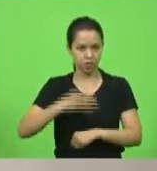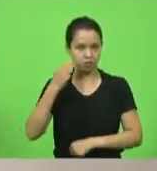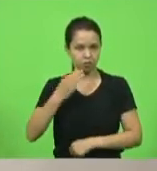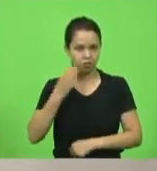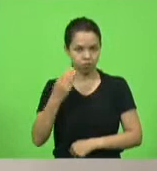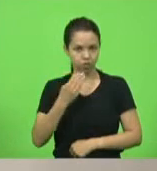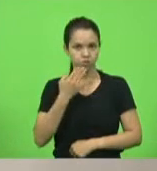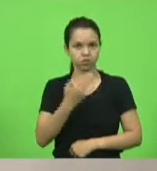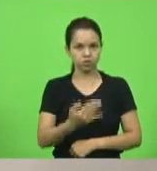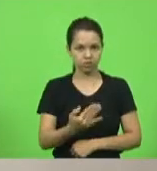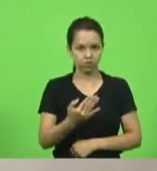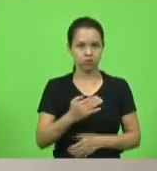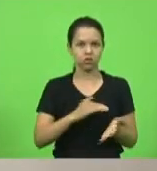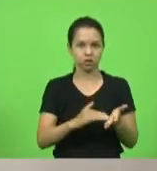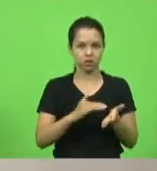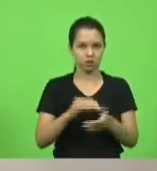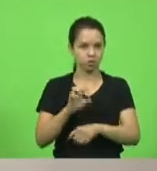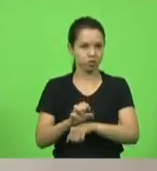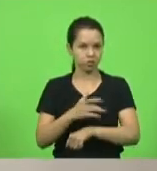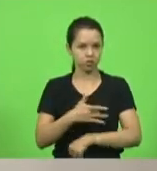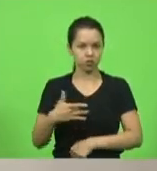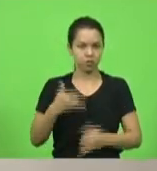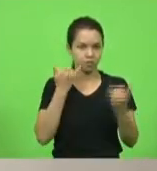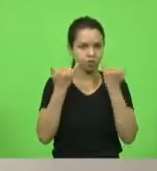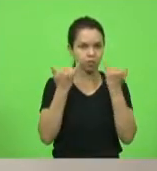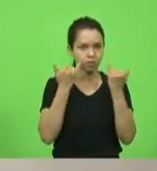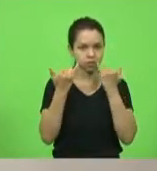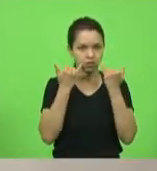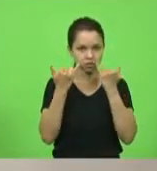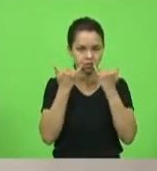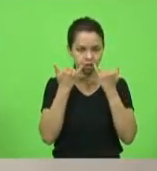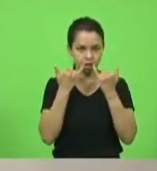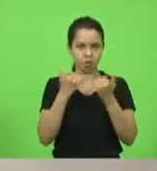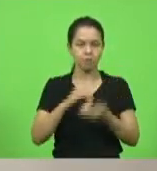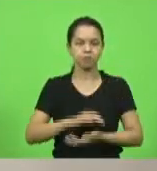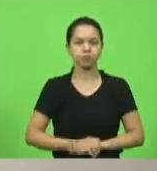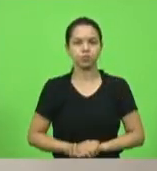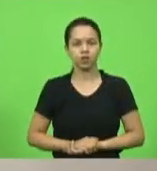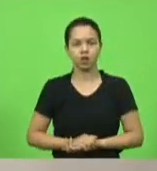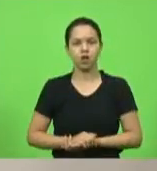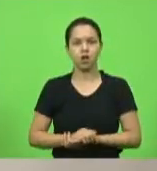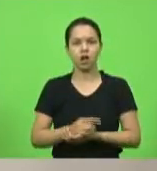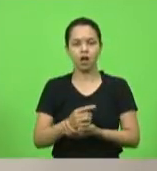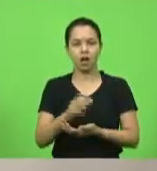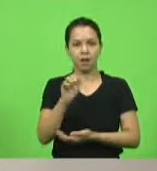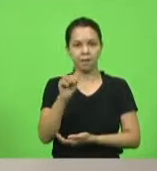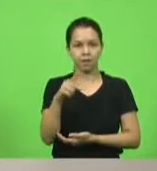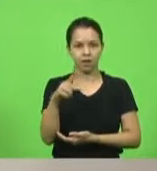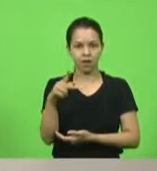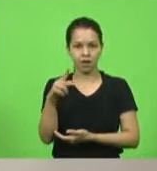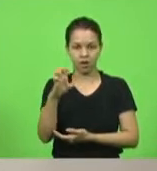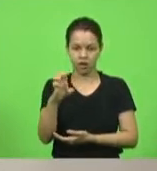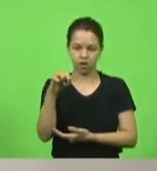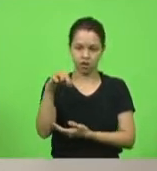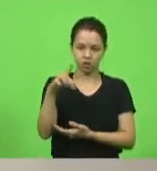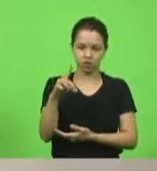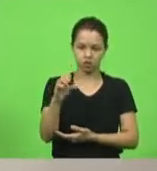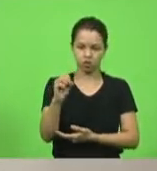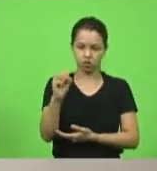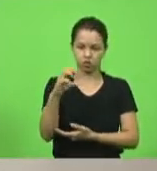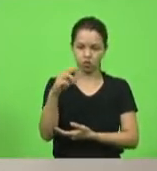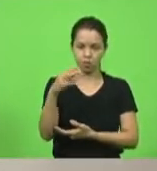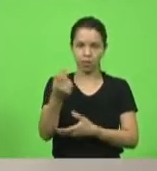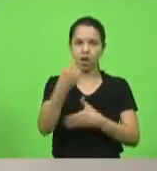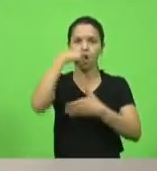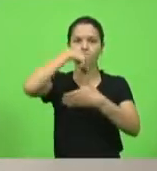Machado, solicitando ao secretário de Estado da Saúde informações acerca do aparelho de endoscopia do Hospital Tereza Ramos, que está quebrado